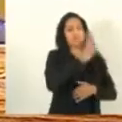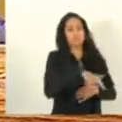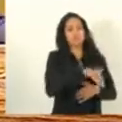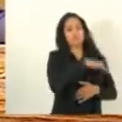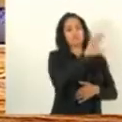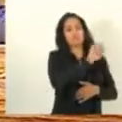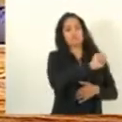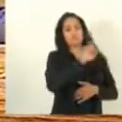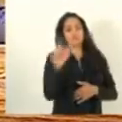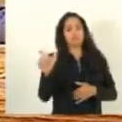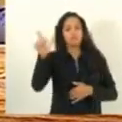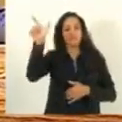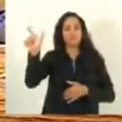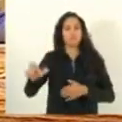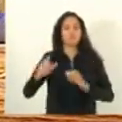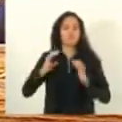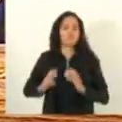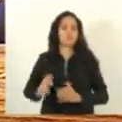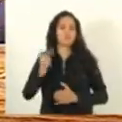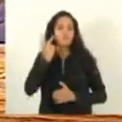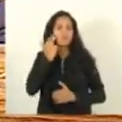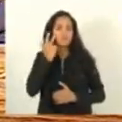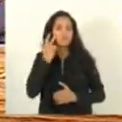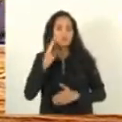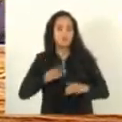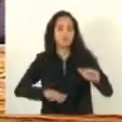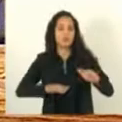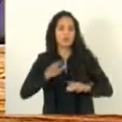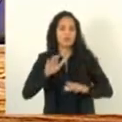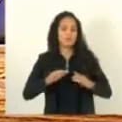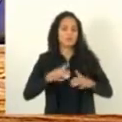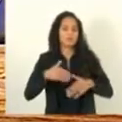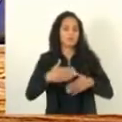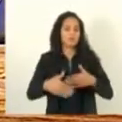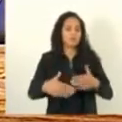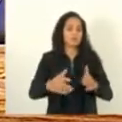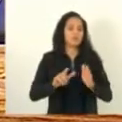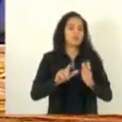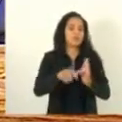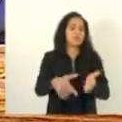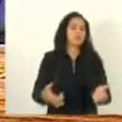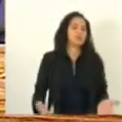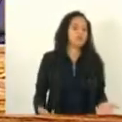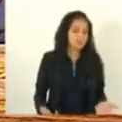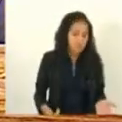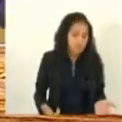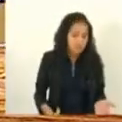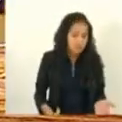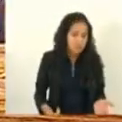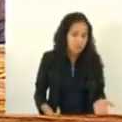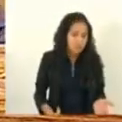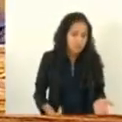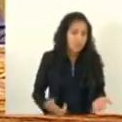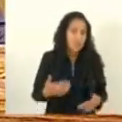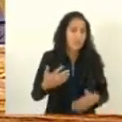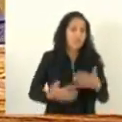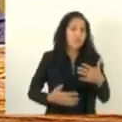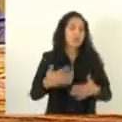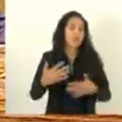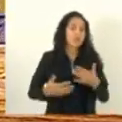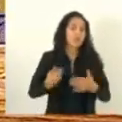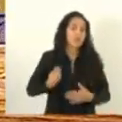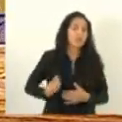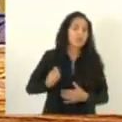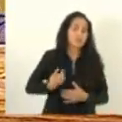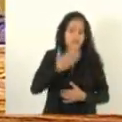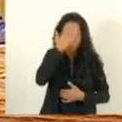cidadão comum, é que muitas vezes atrasa os procedimentos e acaba atrapalhando a vida de